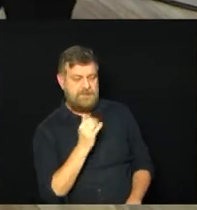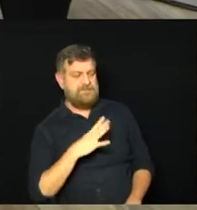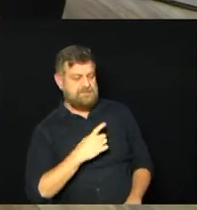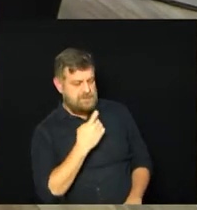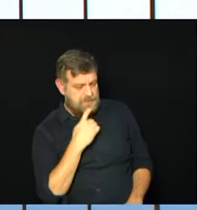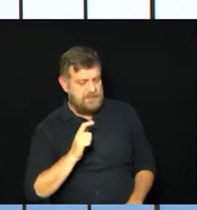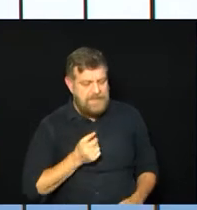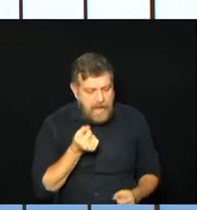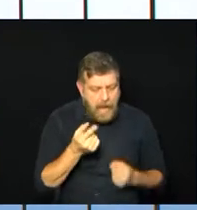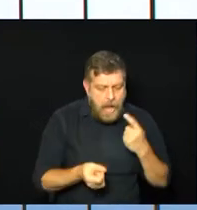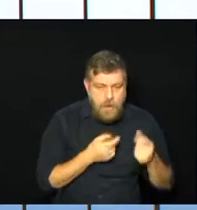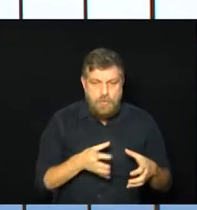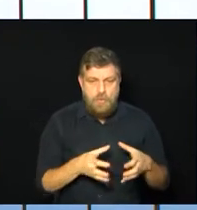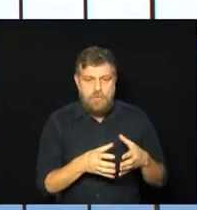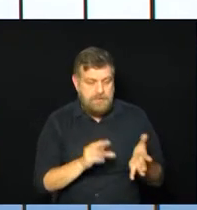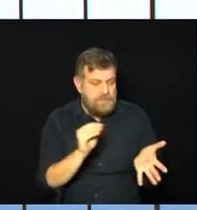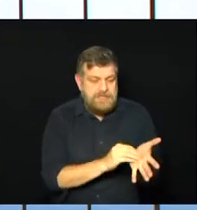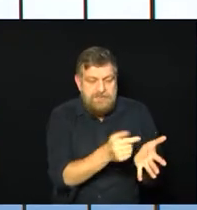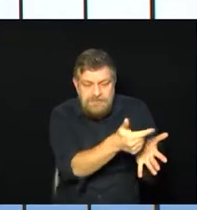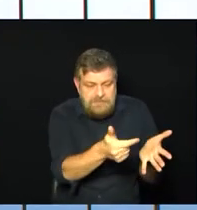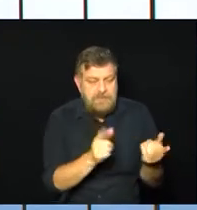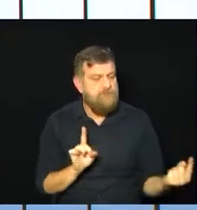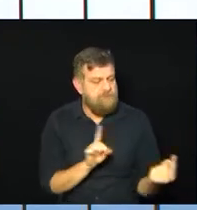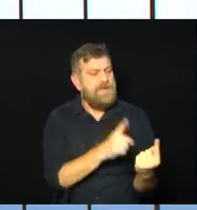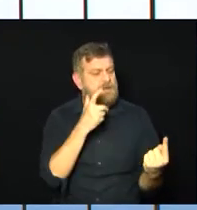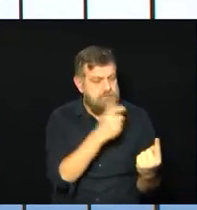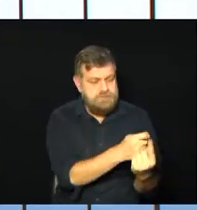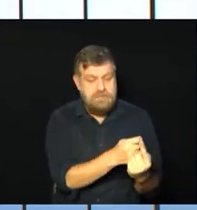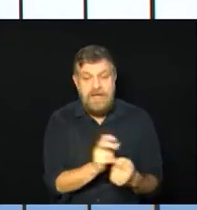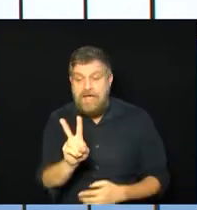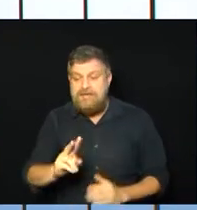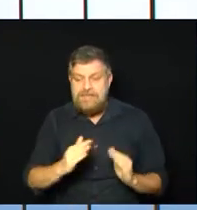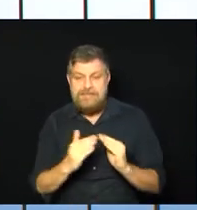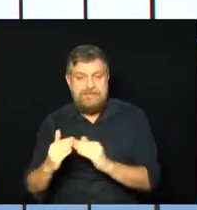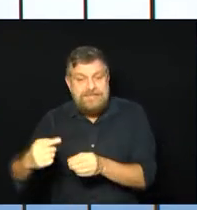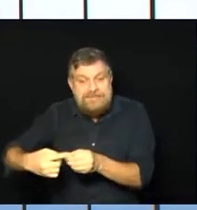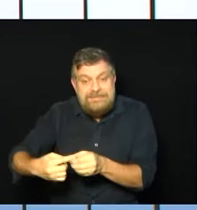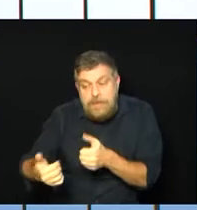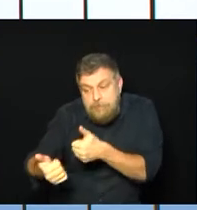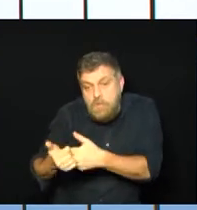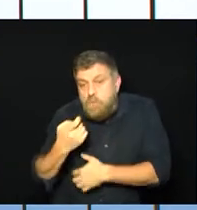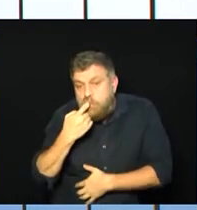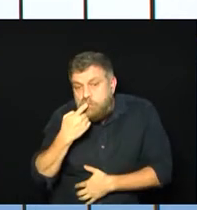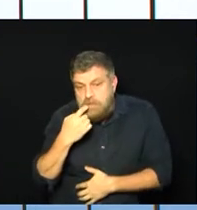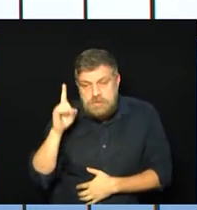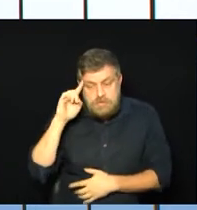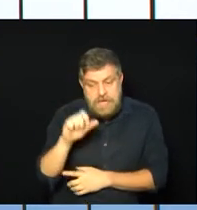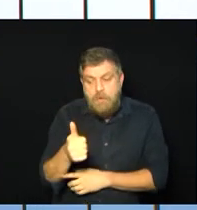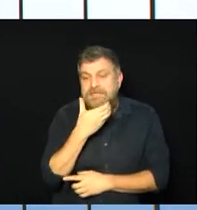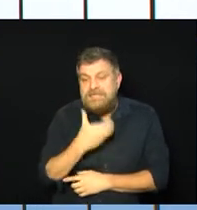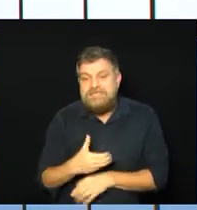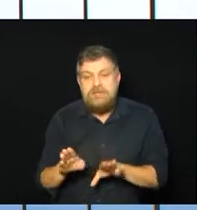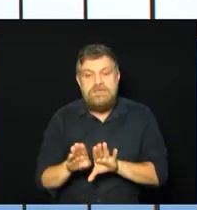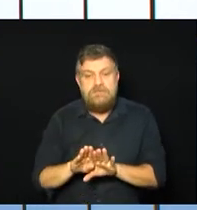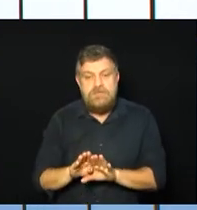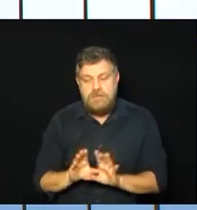feito alguns mutirões sem agendamento, e agora Valinhos, ao lado de Campinas, neste sábado, 11 de dezembro, também vai realizar um